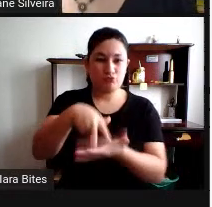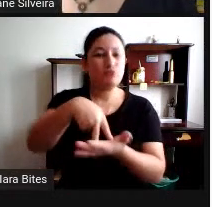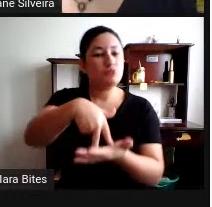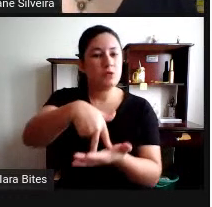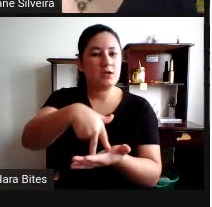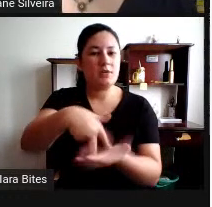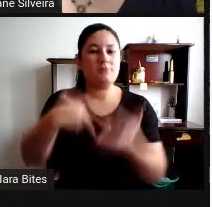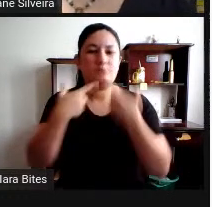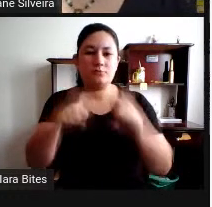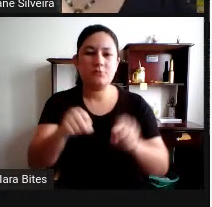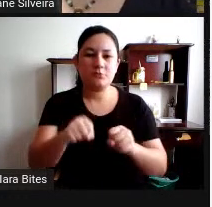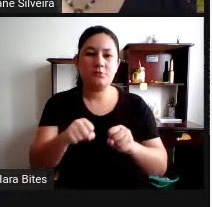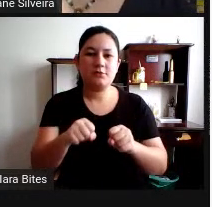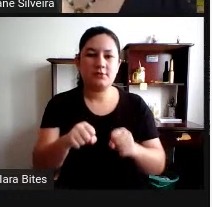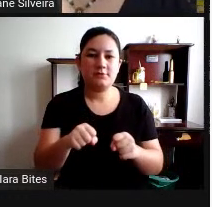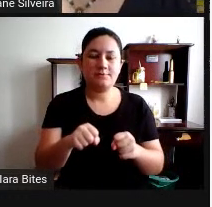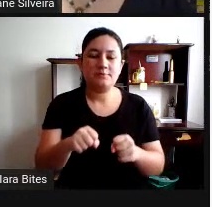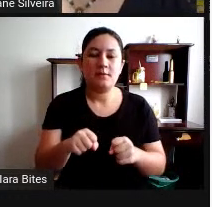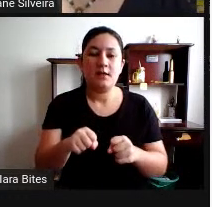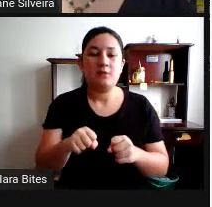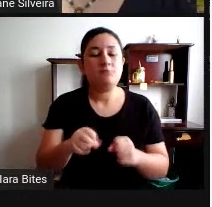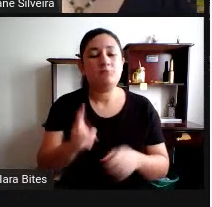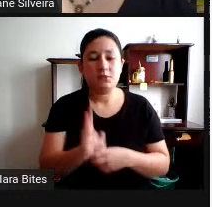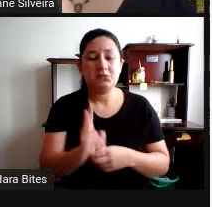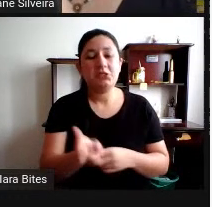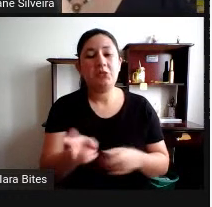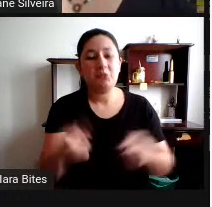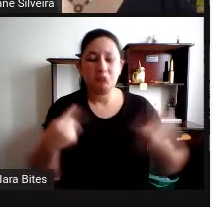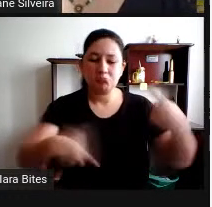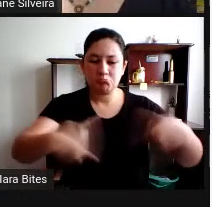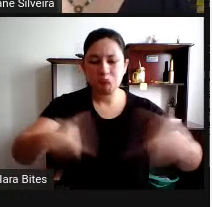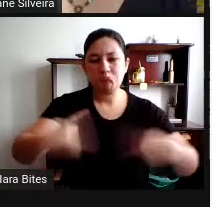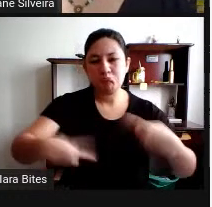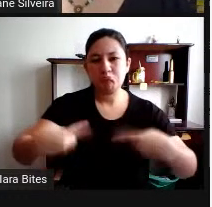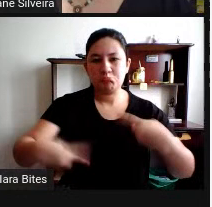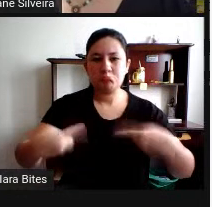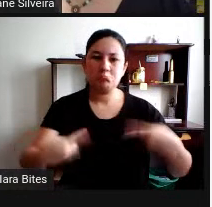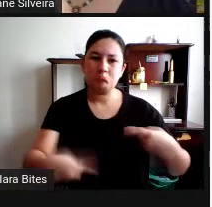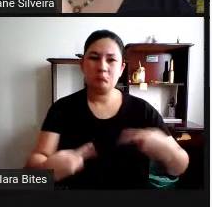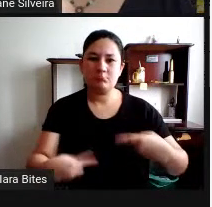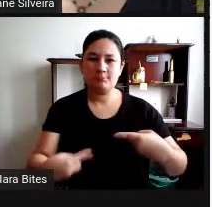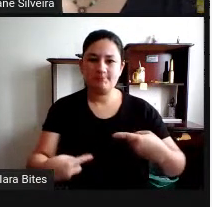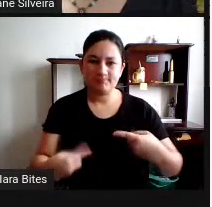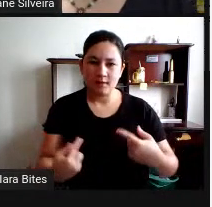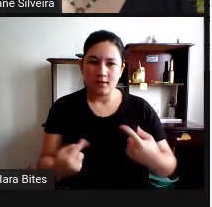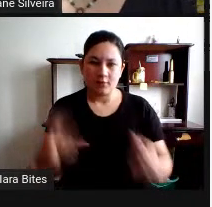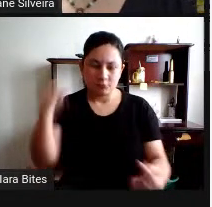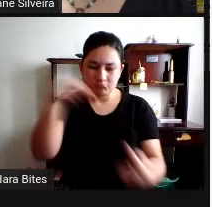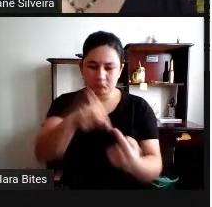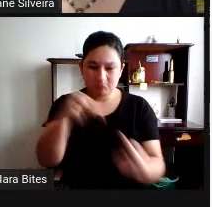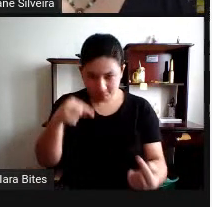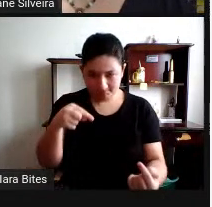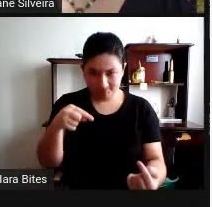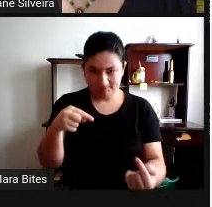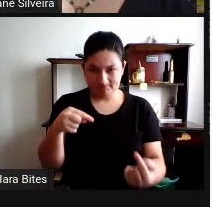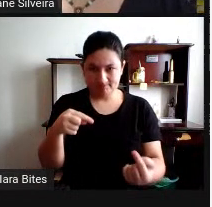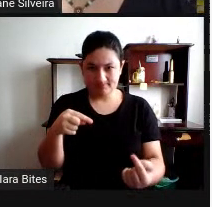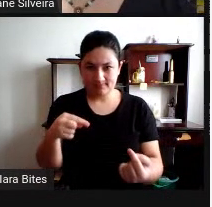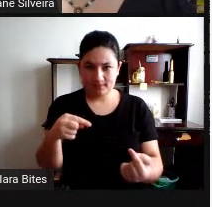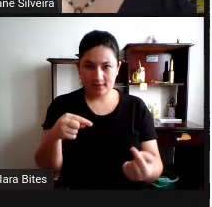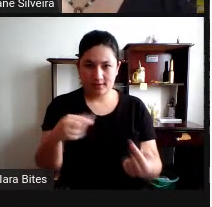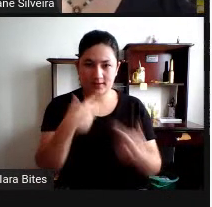tempo em que discute o objeto da linguística. Esse procedimento de Sussir na escrita da carta Meier